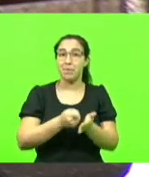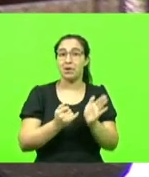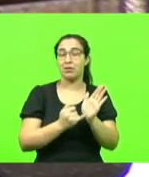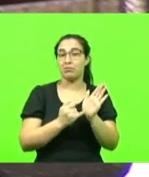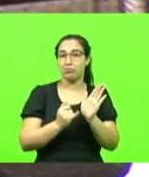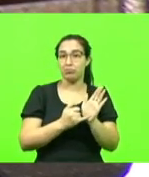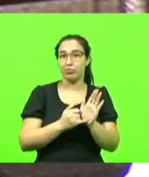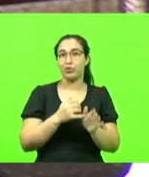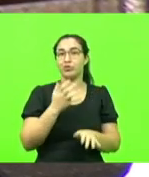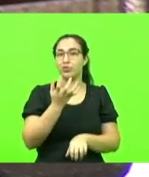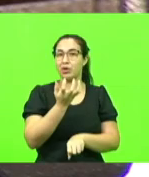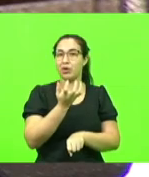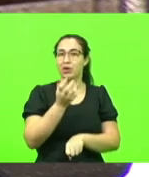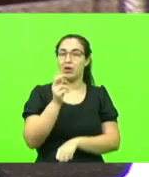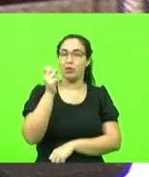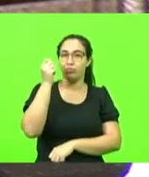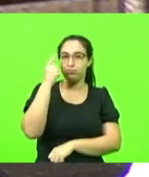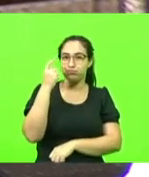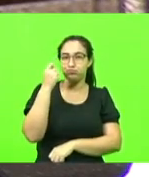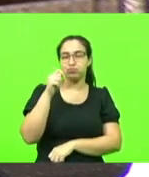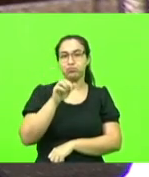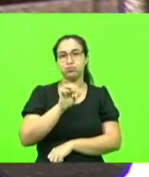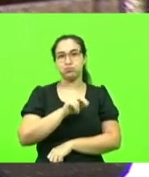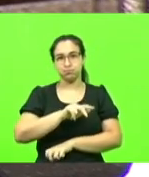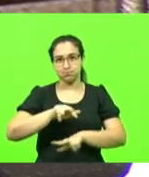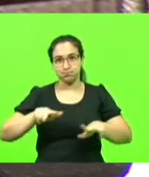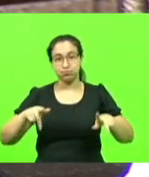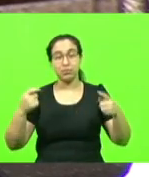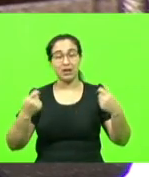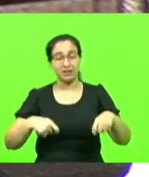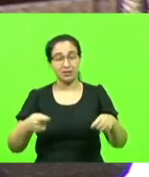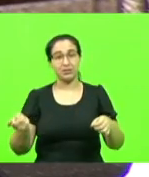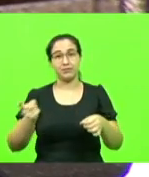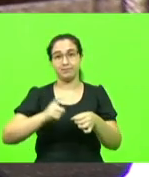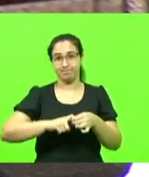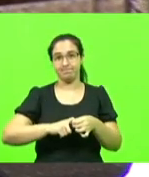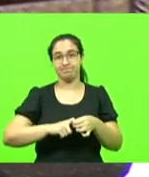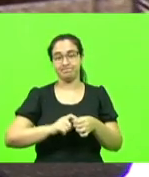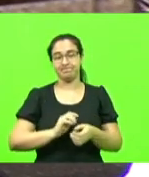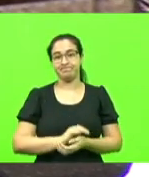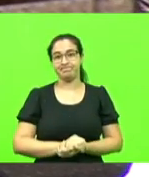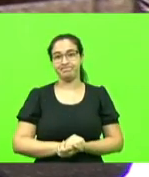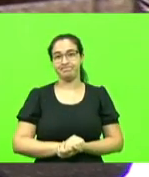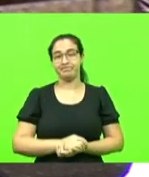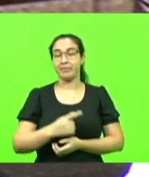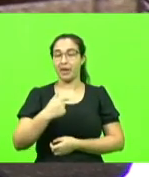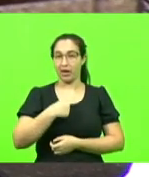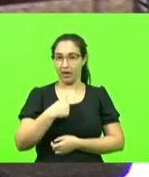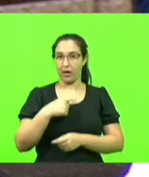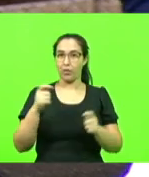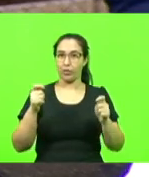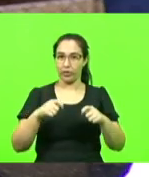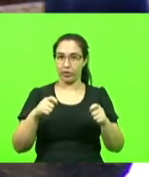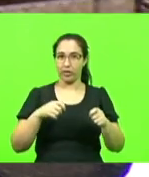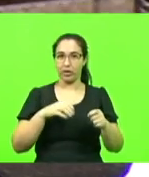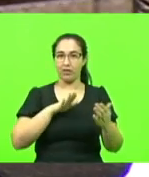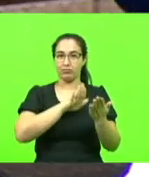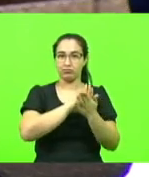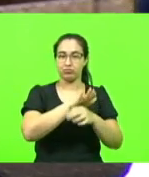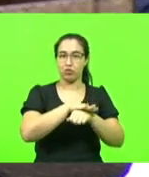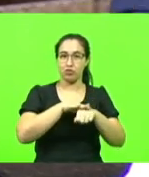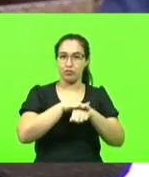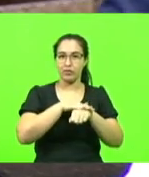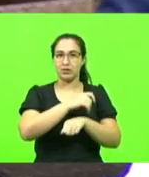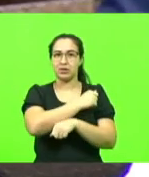universidade exista. Nós precisamos de retorno. Eu tive a oportunidade de conversar com alunos de